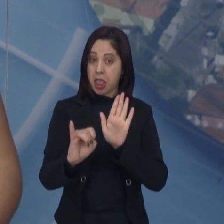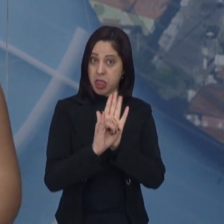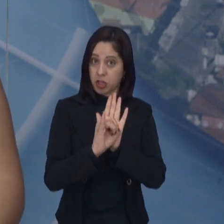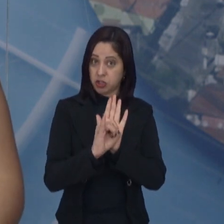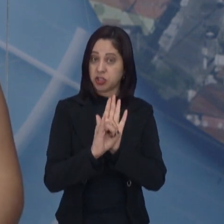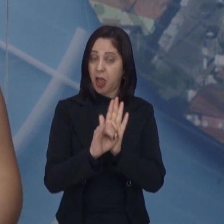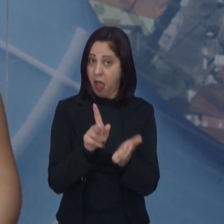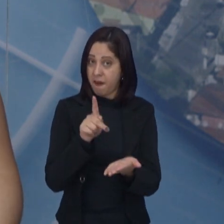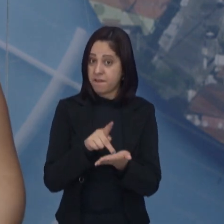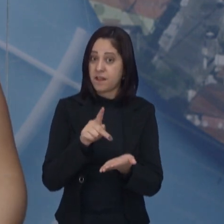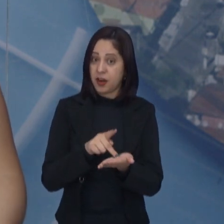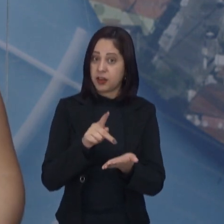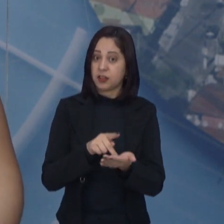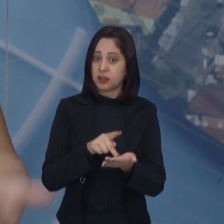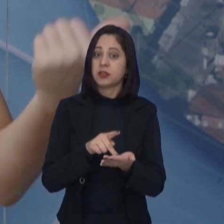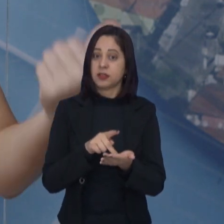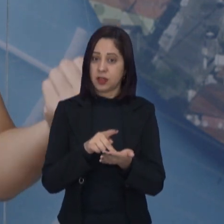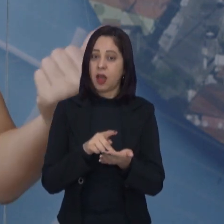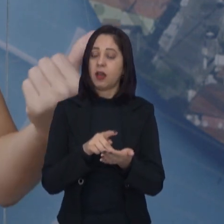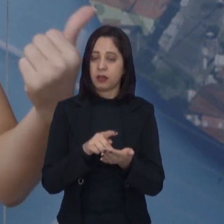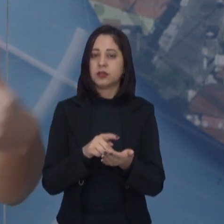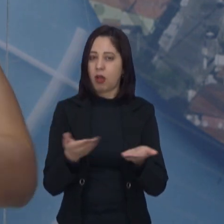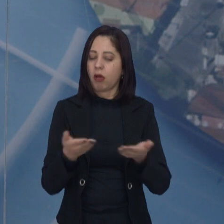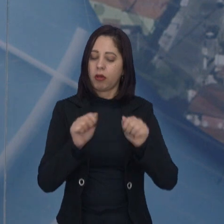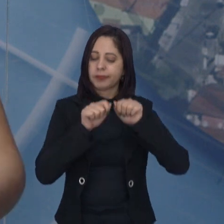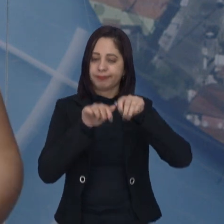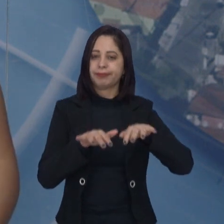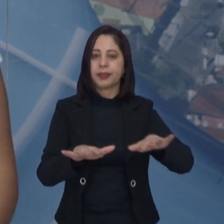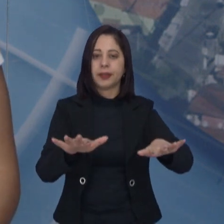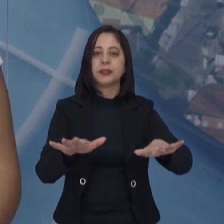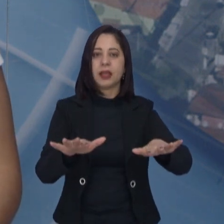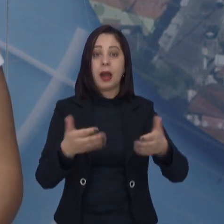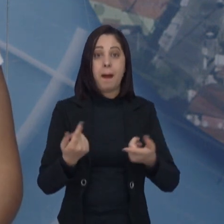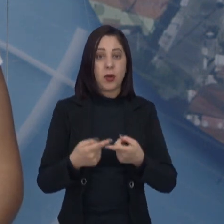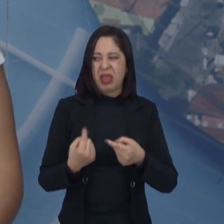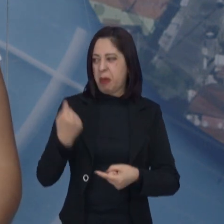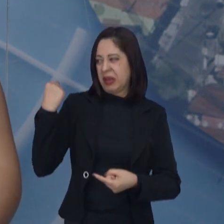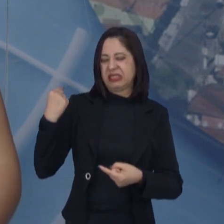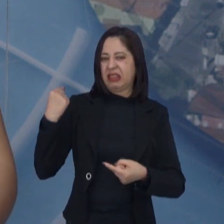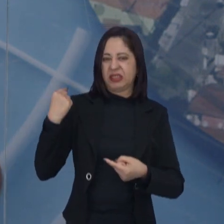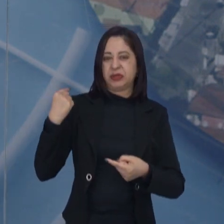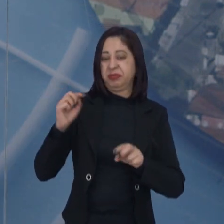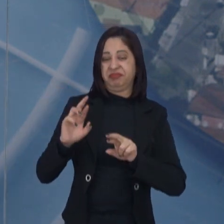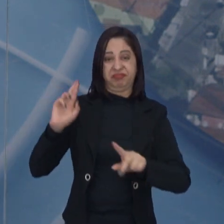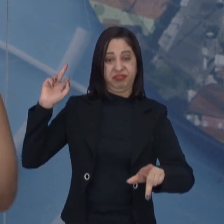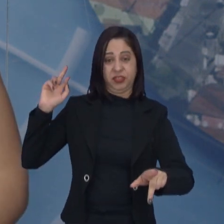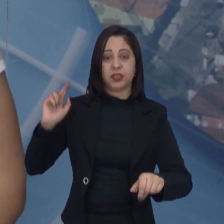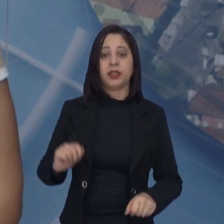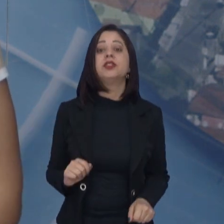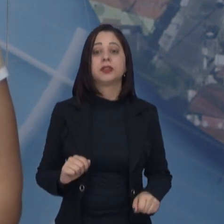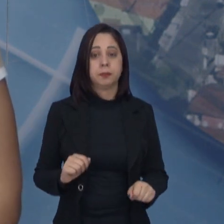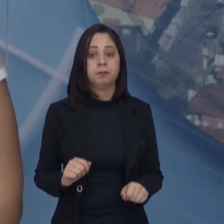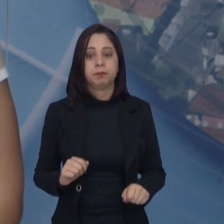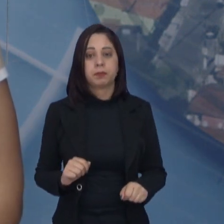tem ganhado o público mesmo, né, diferentemente de lá atrás. Hoje essa autenticidade tem falado mais alto. Por falar nisso,